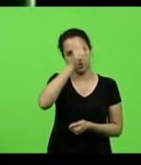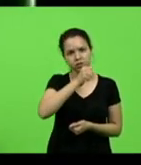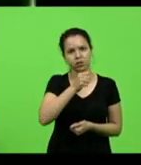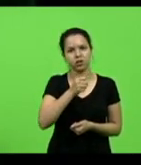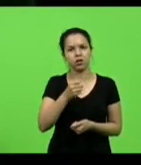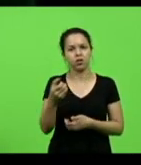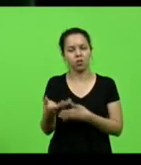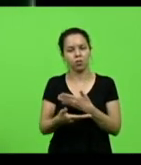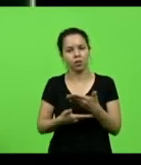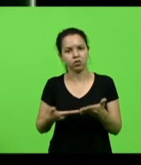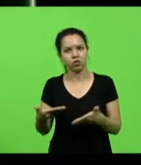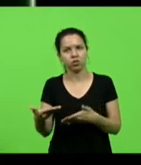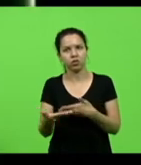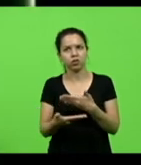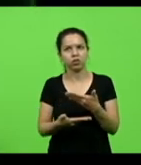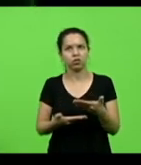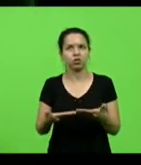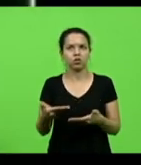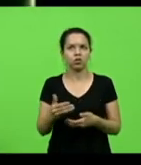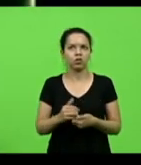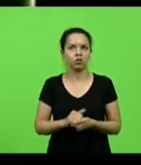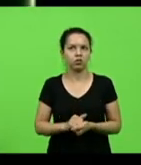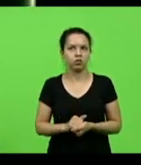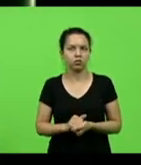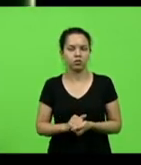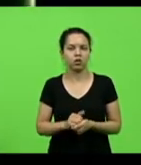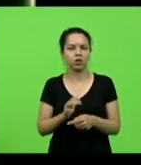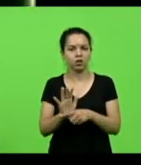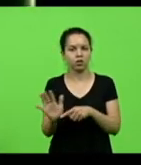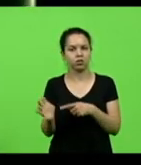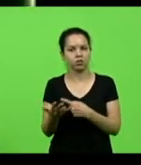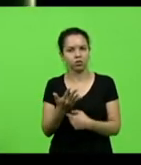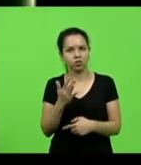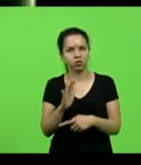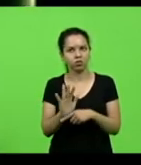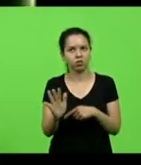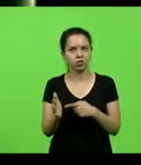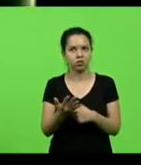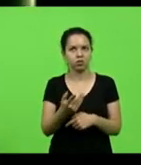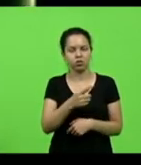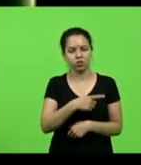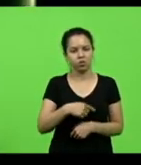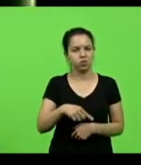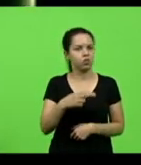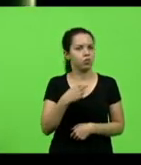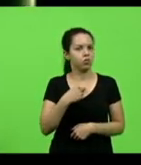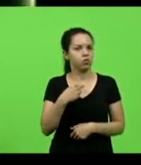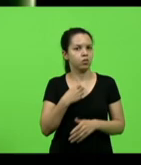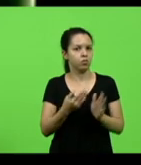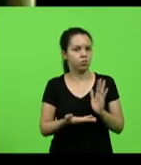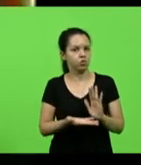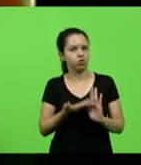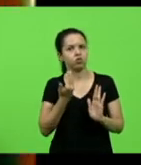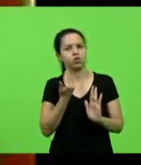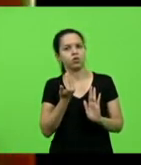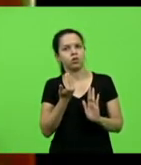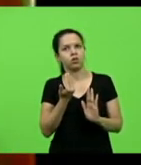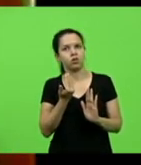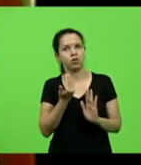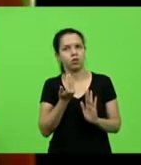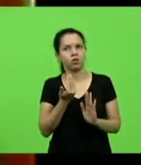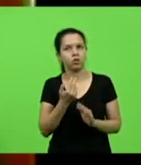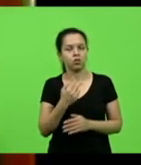compartilhar, a repartir, a se ajudar. Nós não podemos tirar isso da criança. Não pode